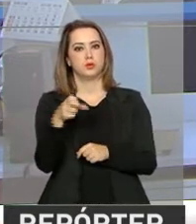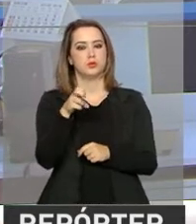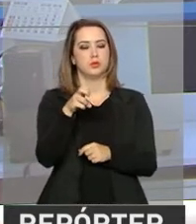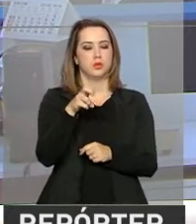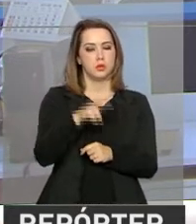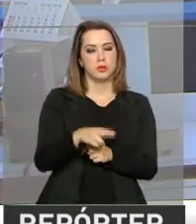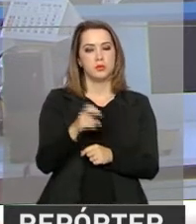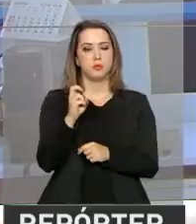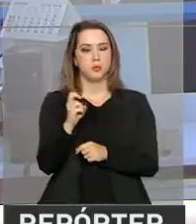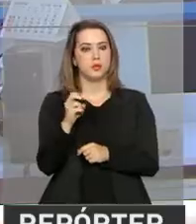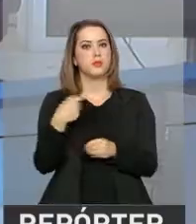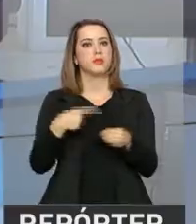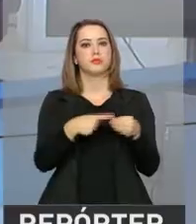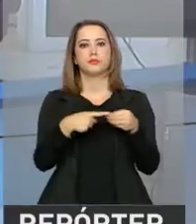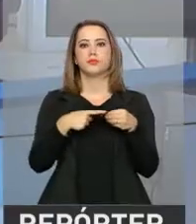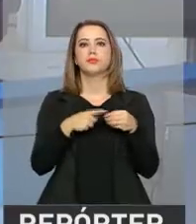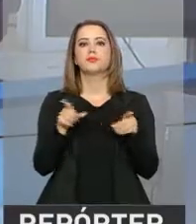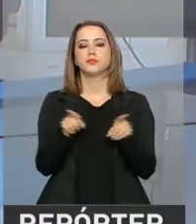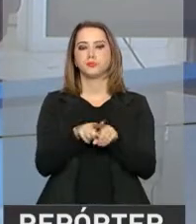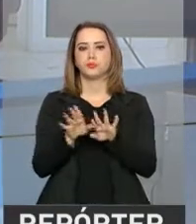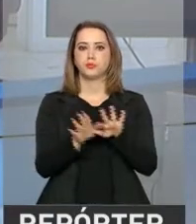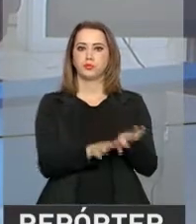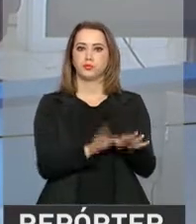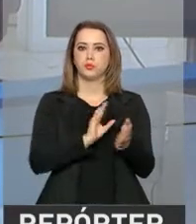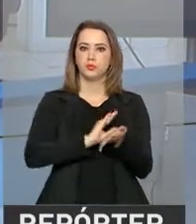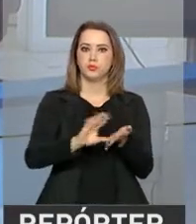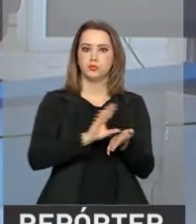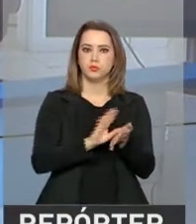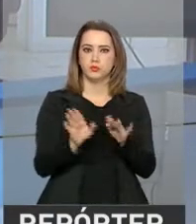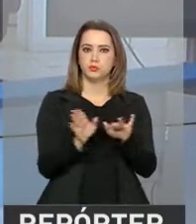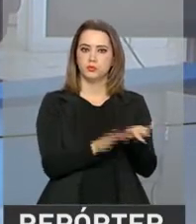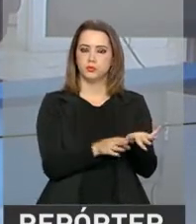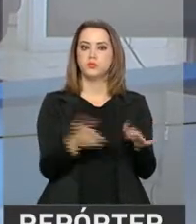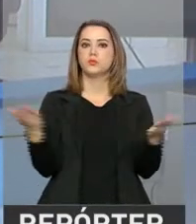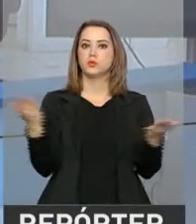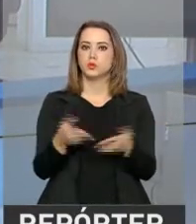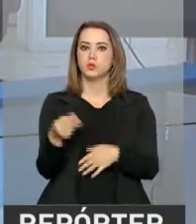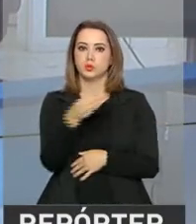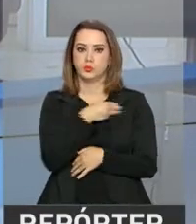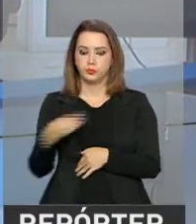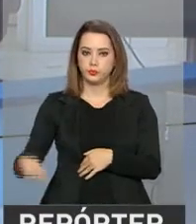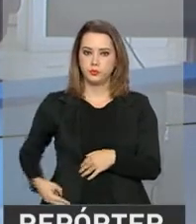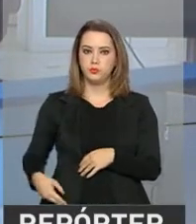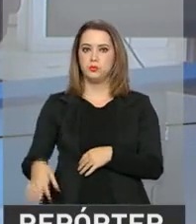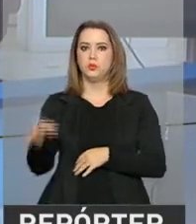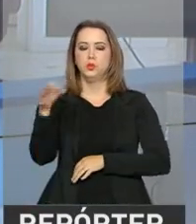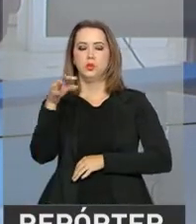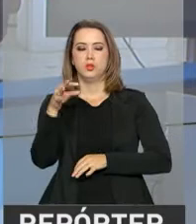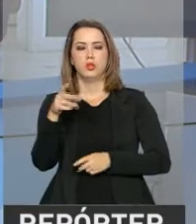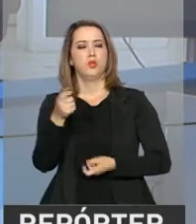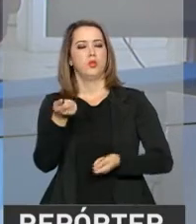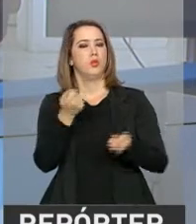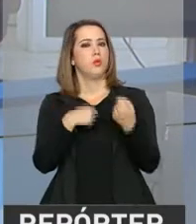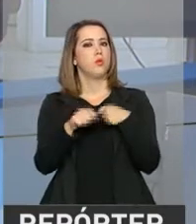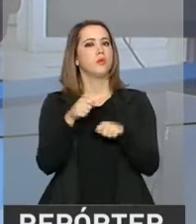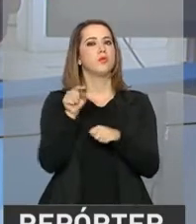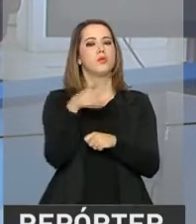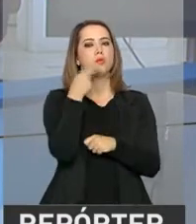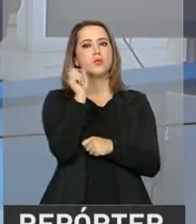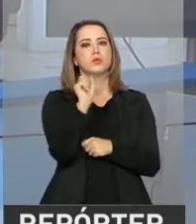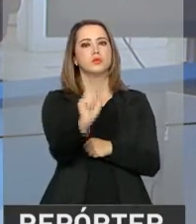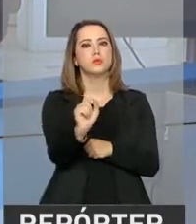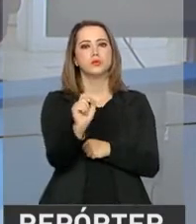a liberação do dinheiro. E hoje o ministro da Fazenda, Henrique Meirelles, disse que a equipe econômica